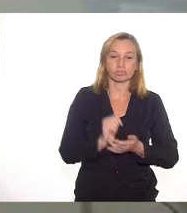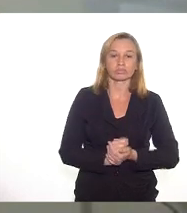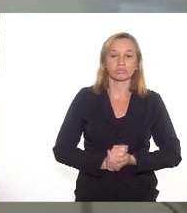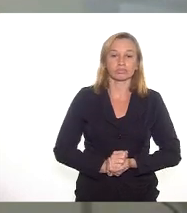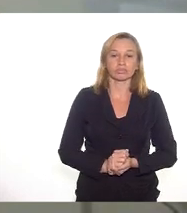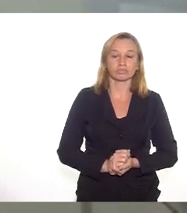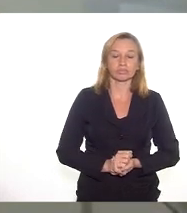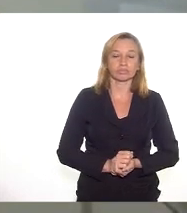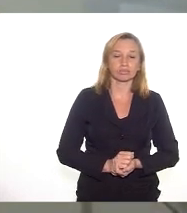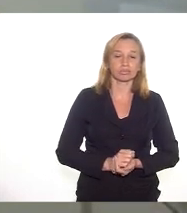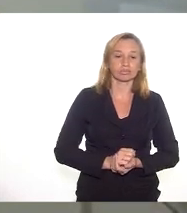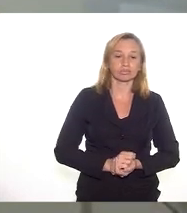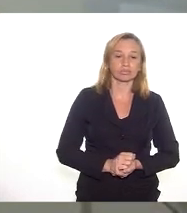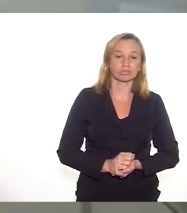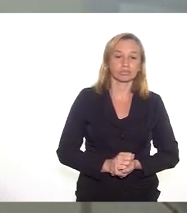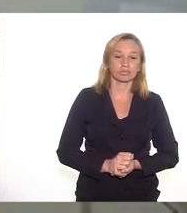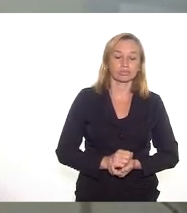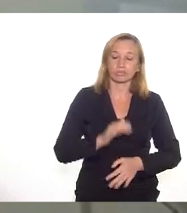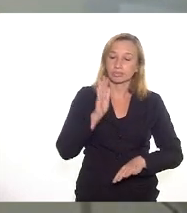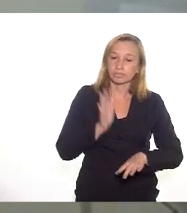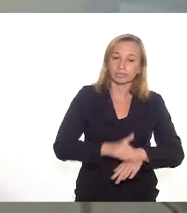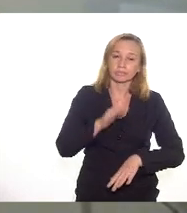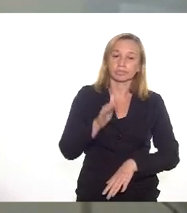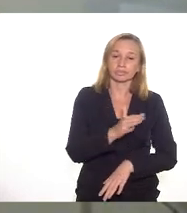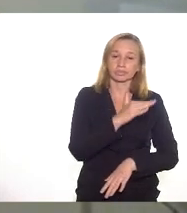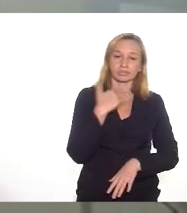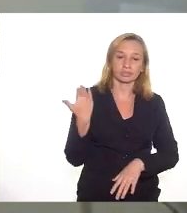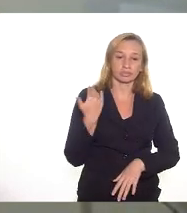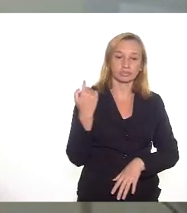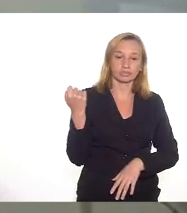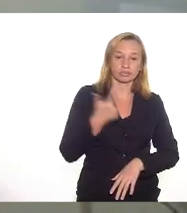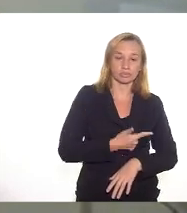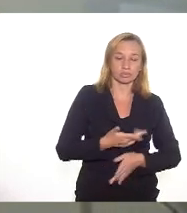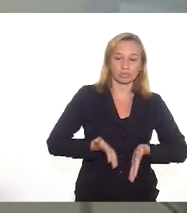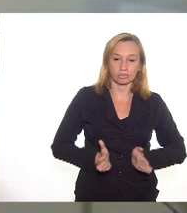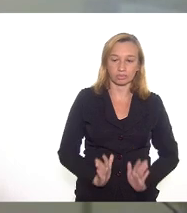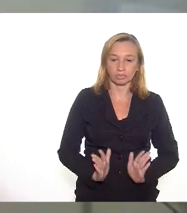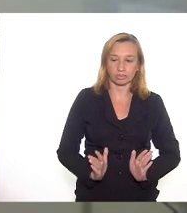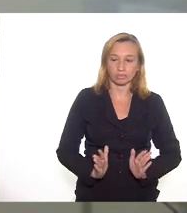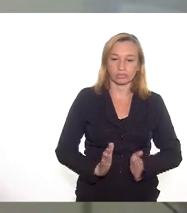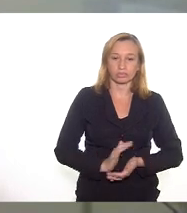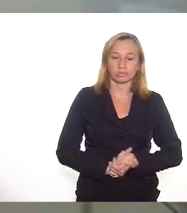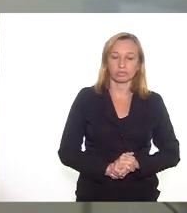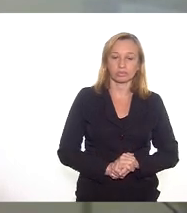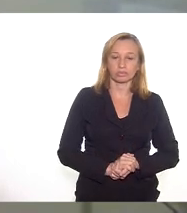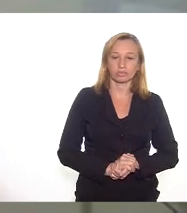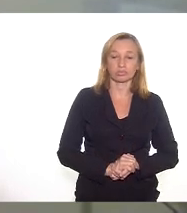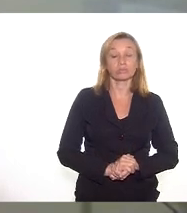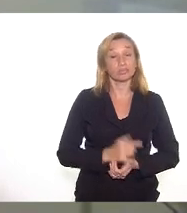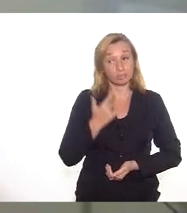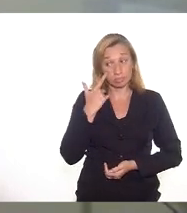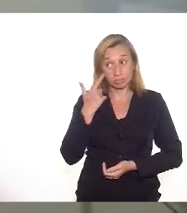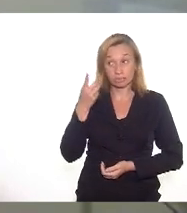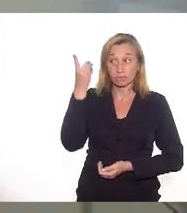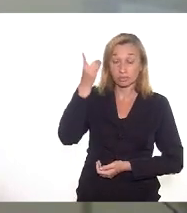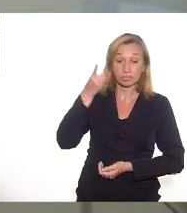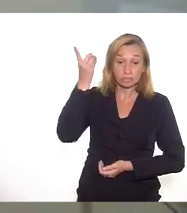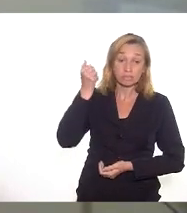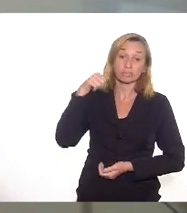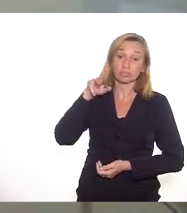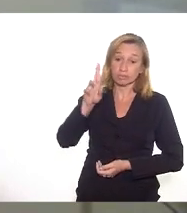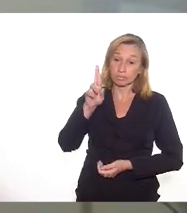inimaginável de ter mais mortes do que nascimentos. Veja, deputada Eliomar,